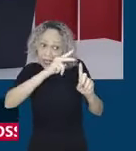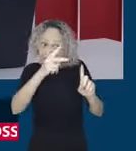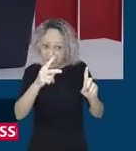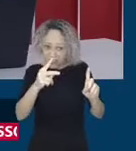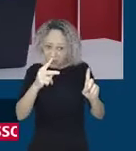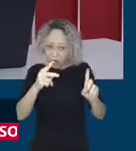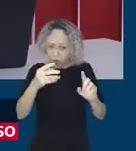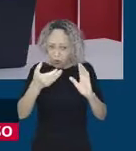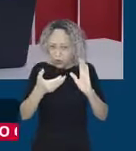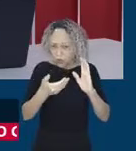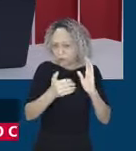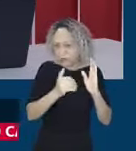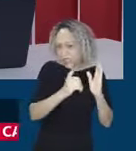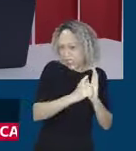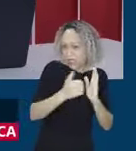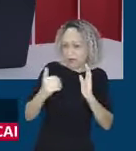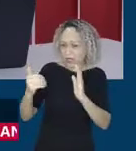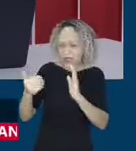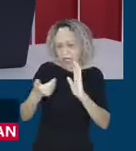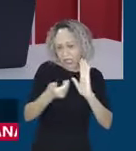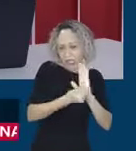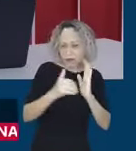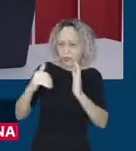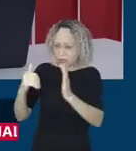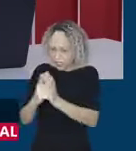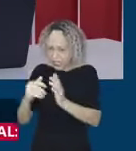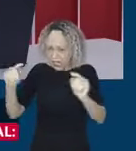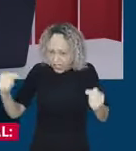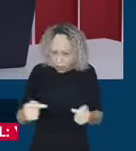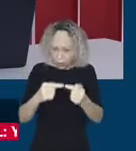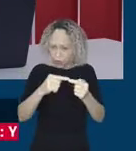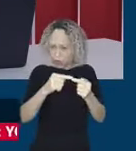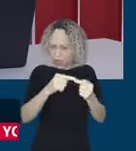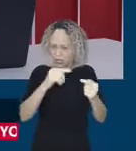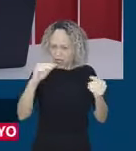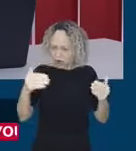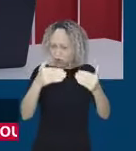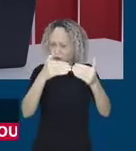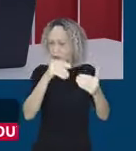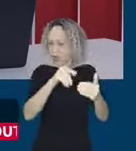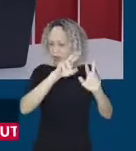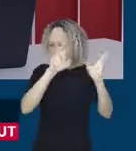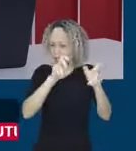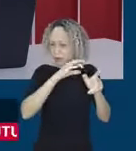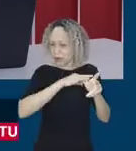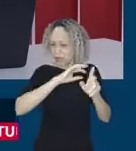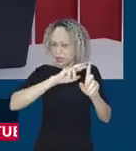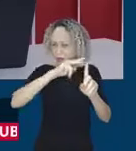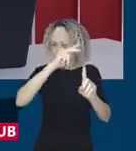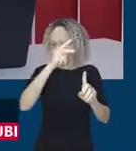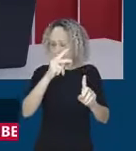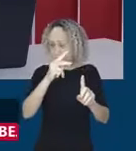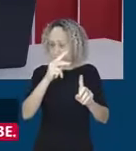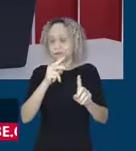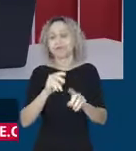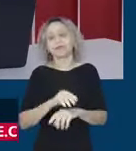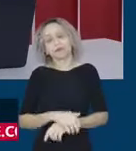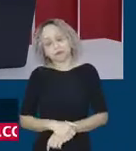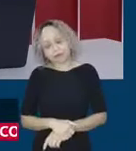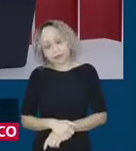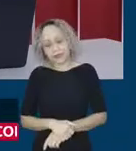Câmara e no Senado e a expectativa para a aprovação dessa matéria? Olha, nós aprovamos com